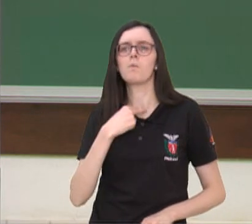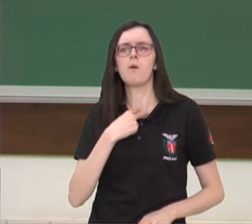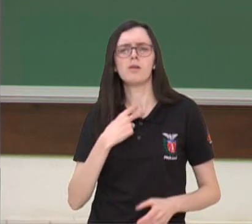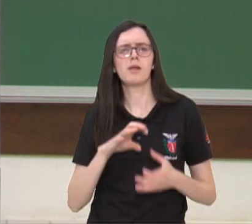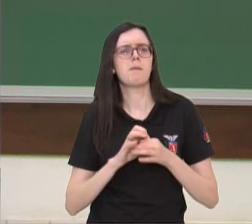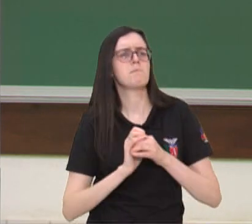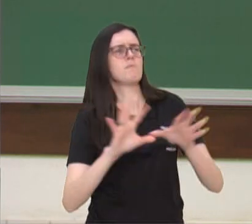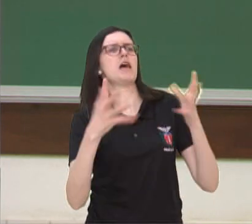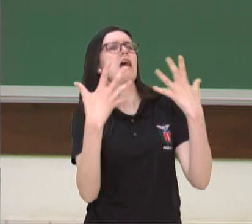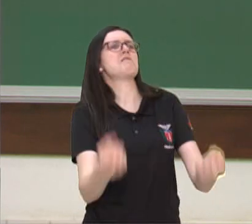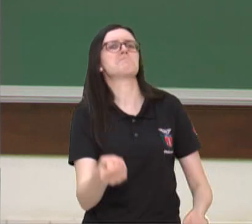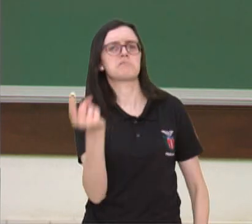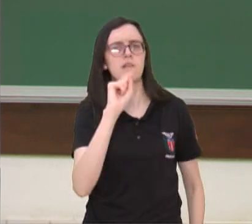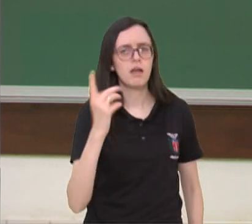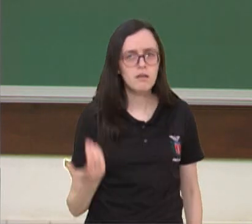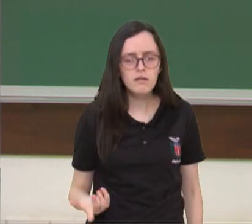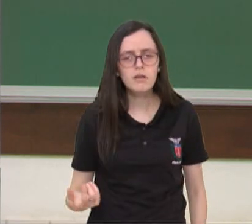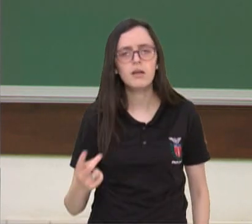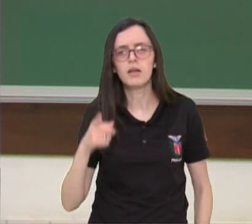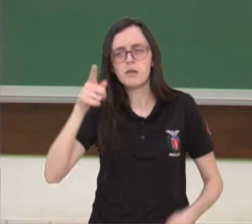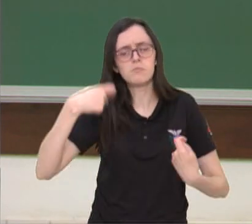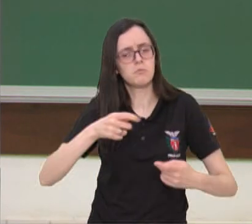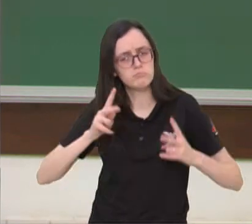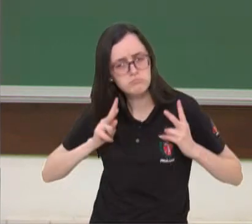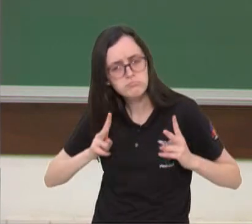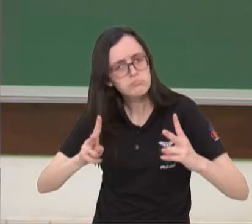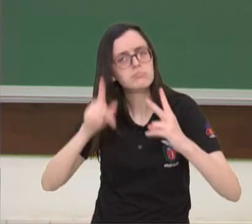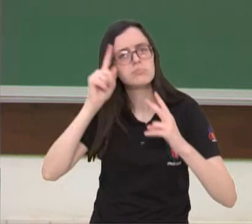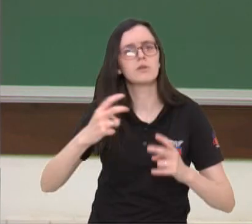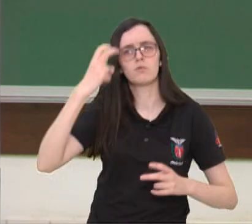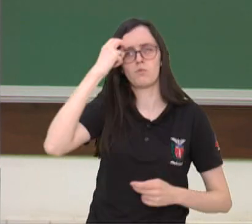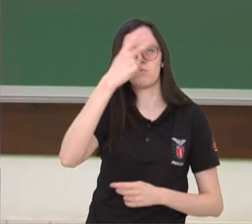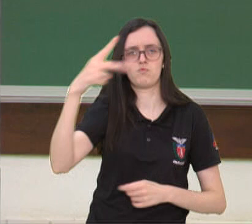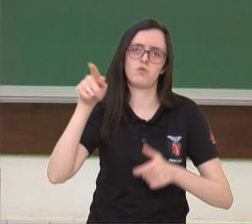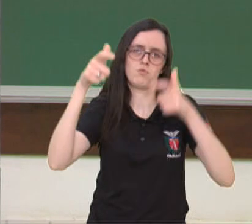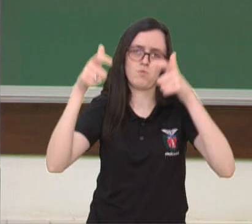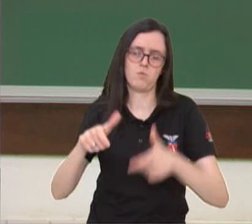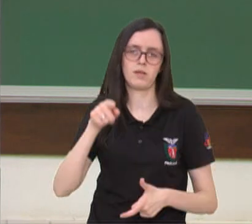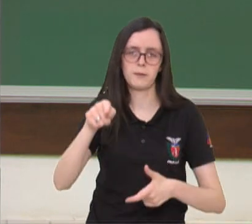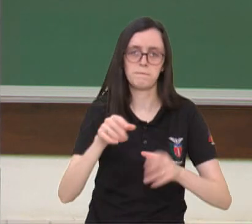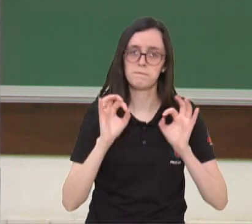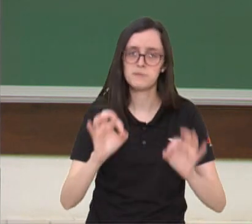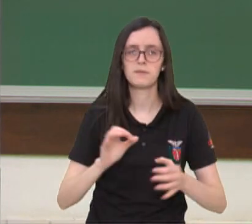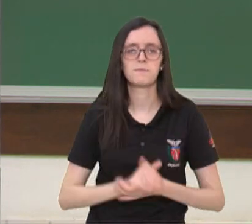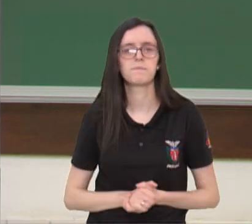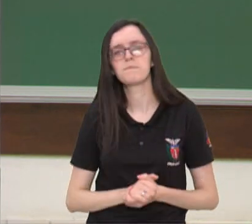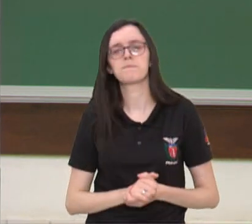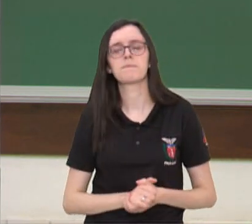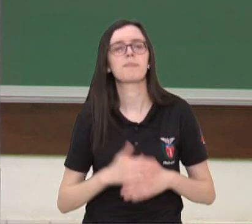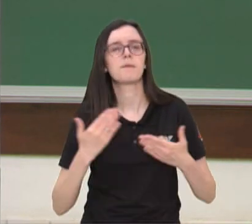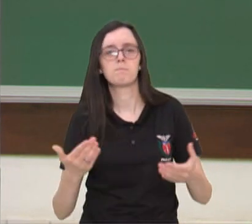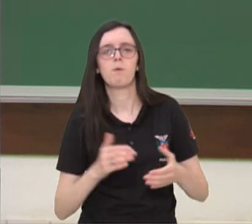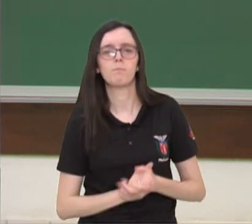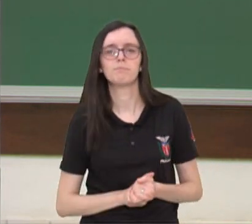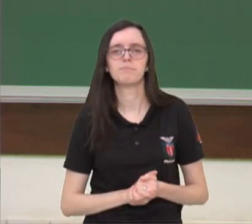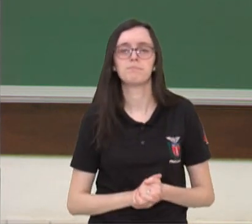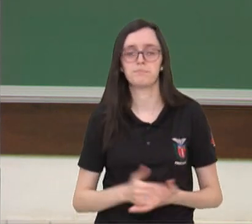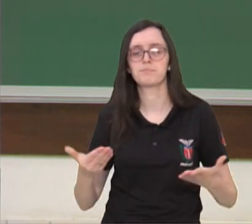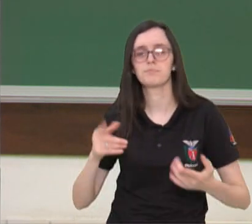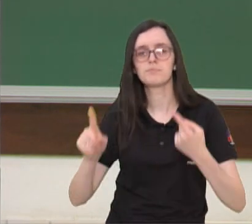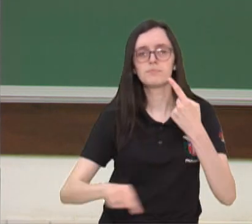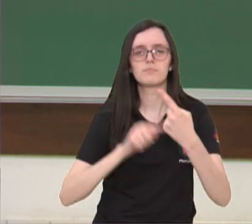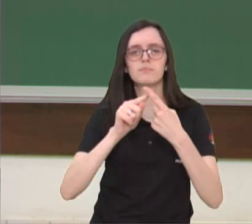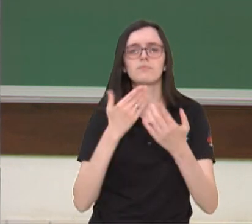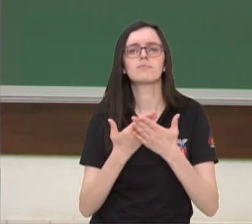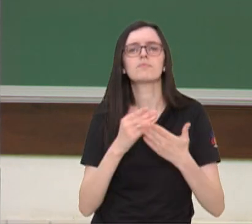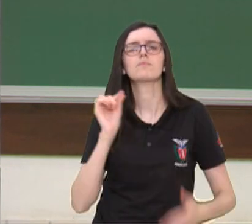permitindo, ou deveria estar mantendo a sua cultura naquele espaço, certo? Pessoal, o objetivo